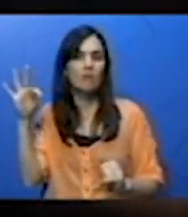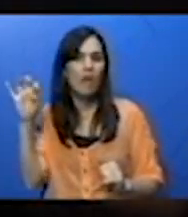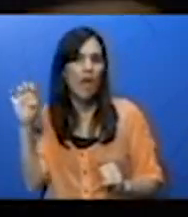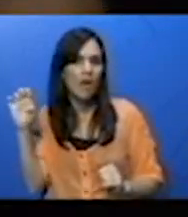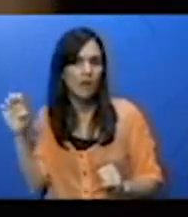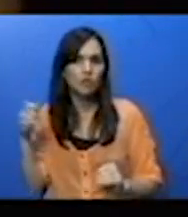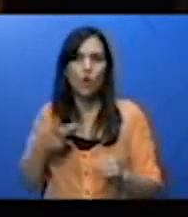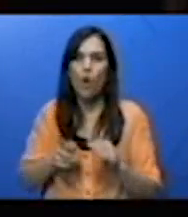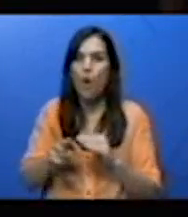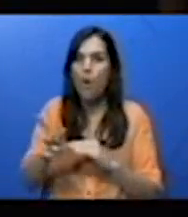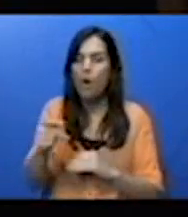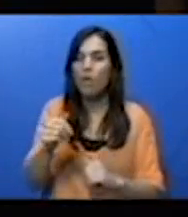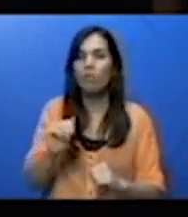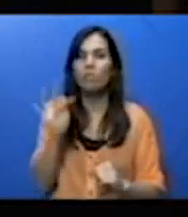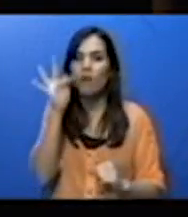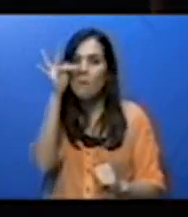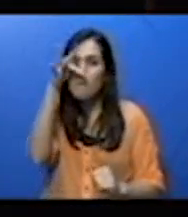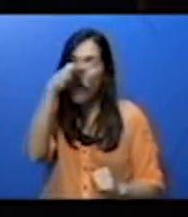Continuando. Teimosa.